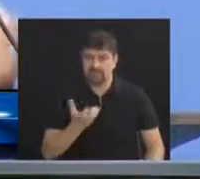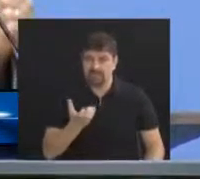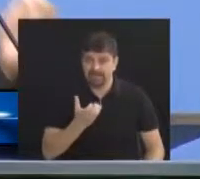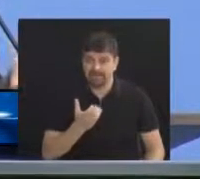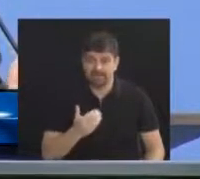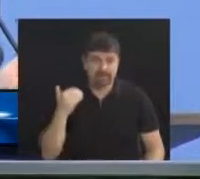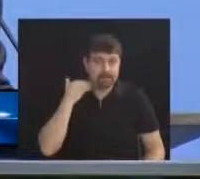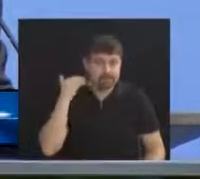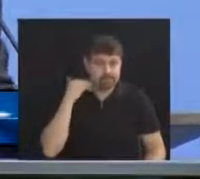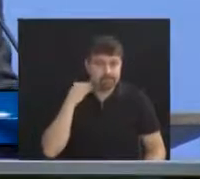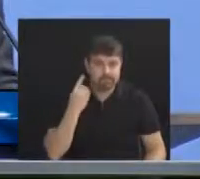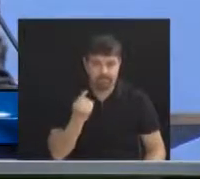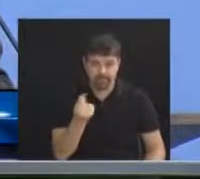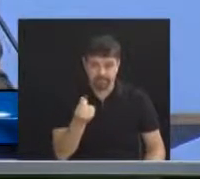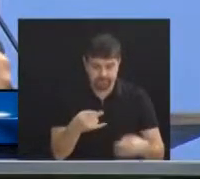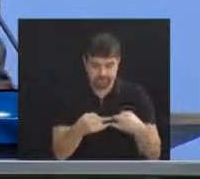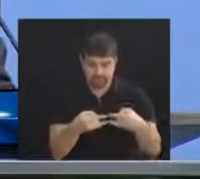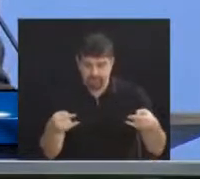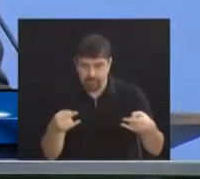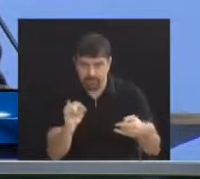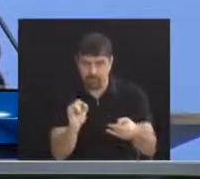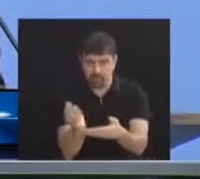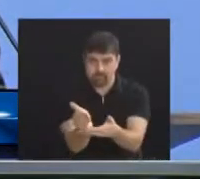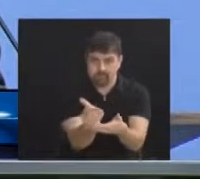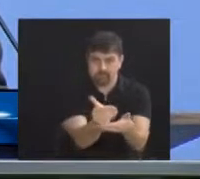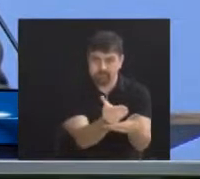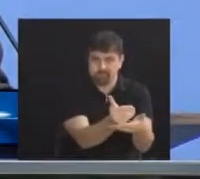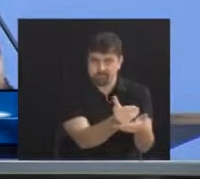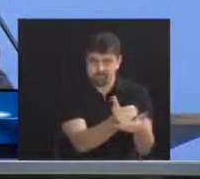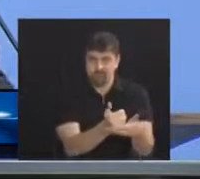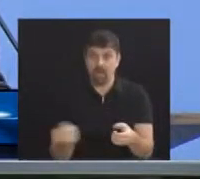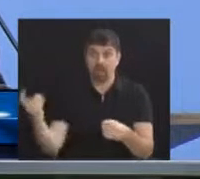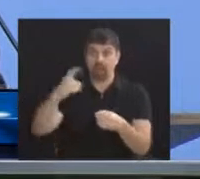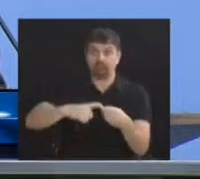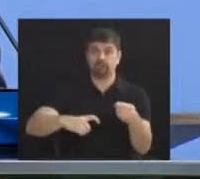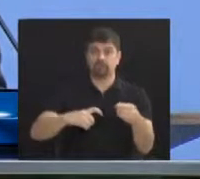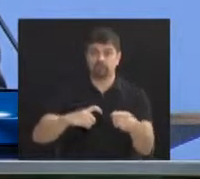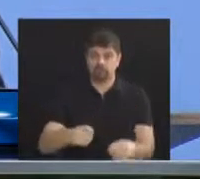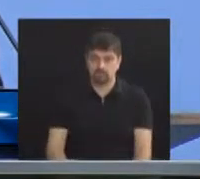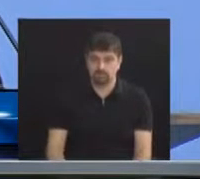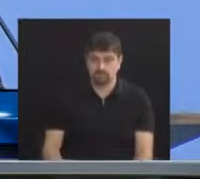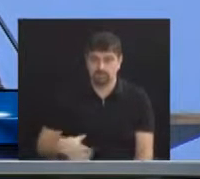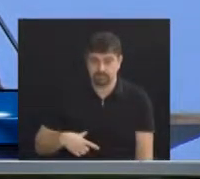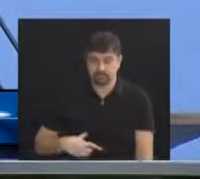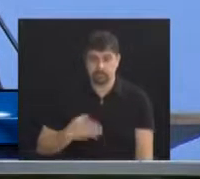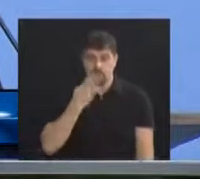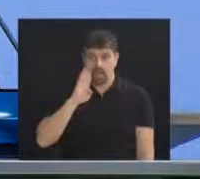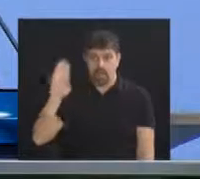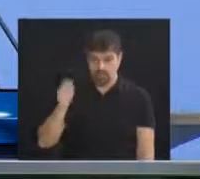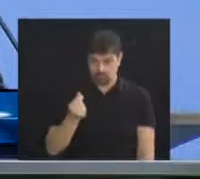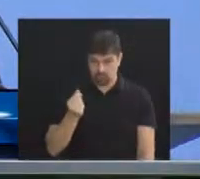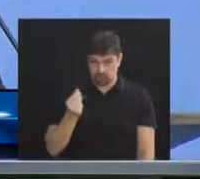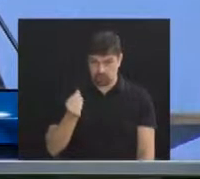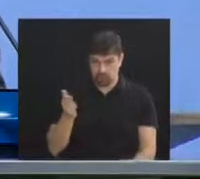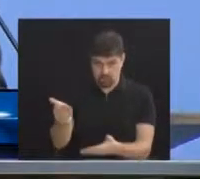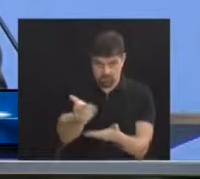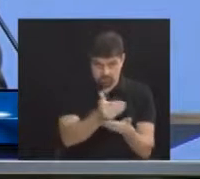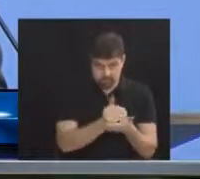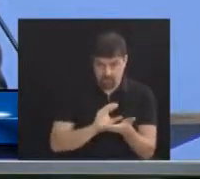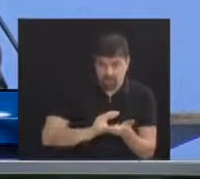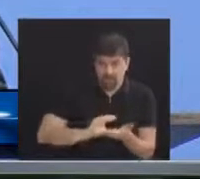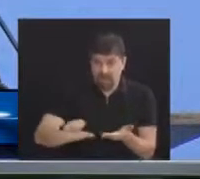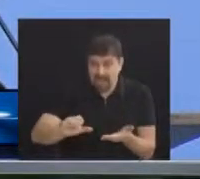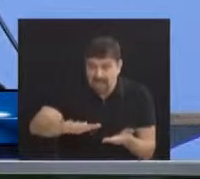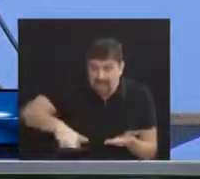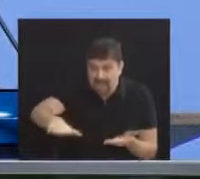povo tanto criticou, e que o dinheiro ia para a saúde, também não era favorável, que nunca foi um centavo